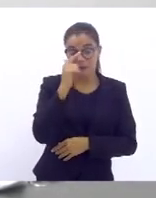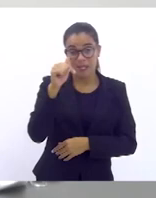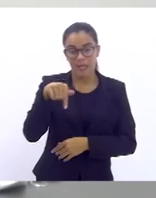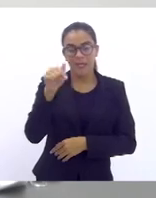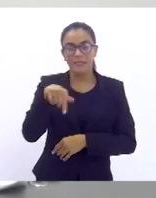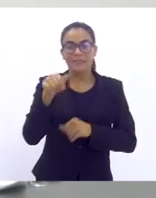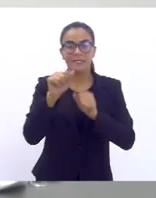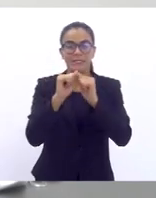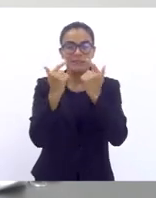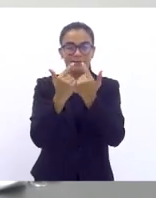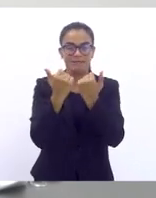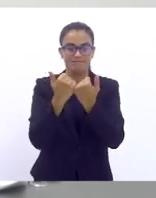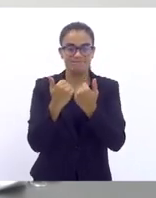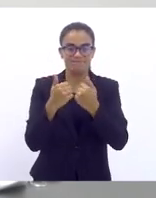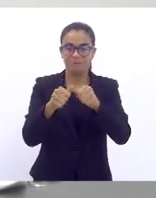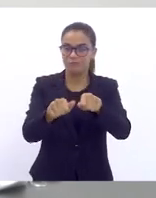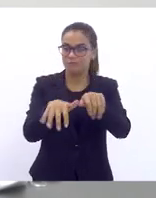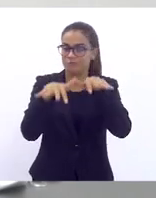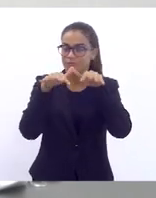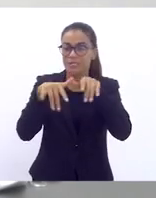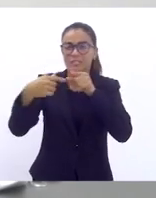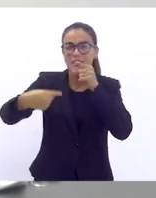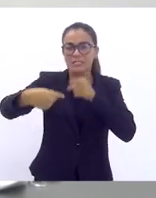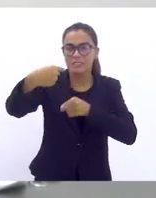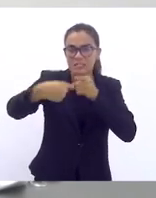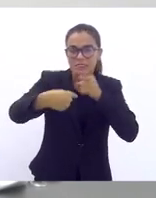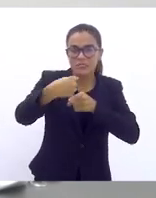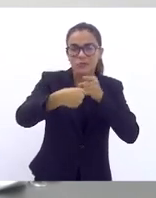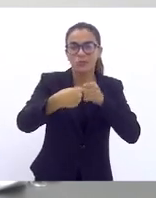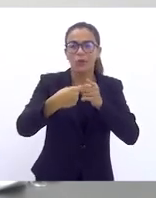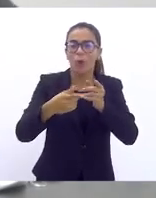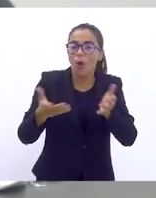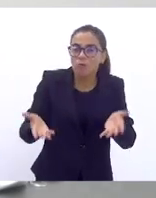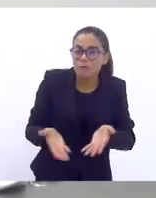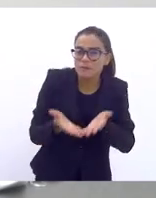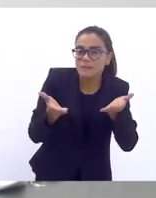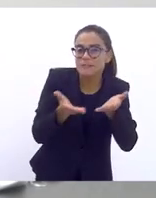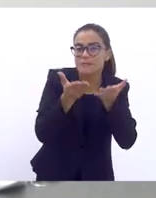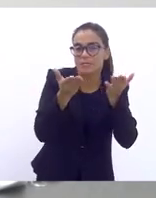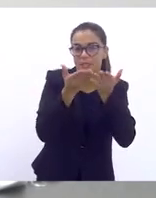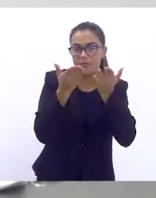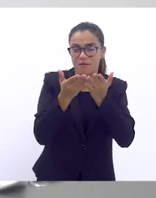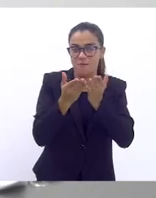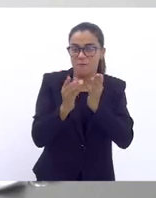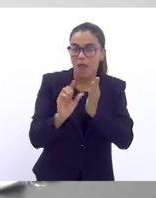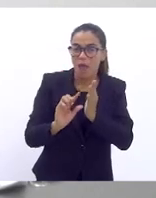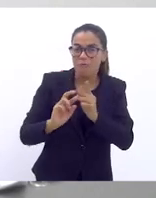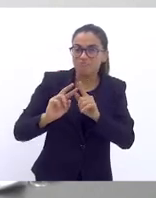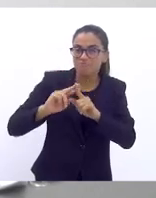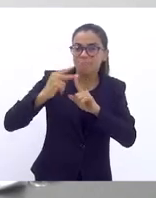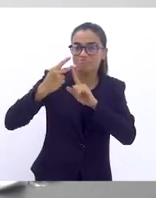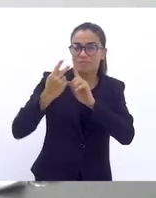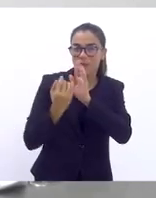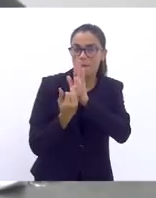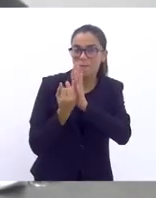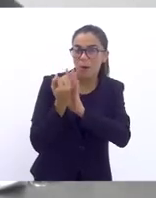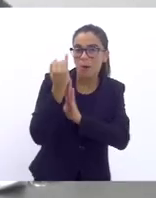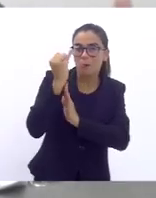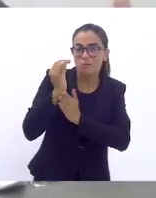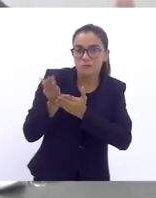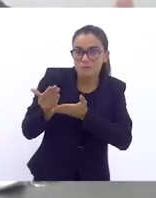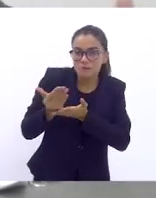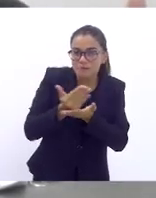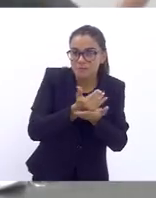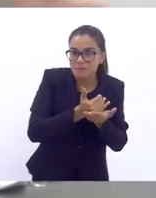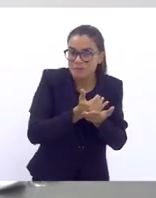Parlamento discutir se o incentivo fiscal que vai ser dado tá dentro da lógica do prédios